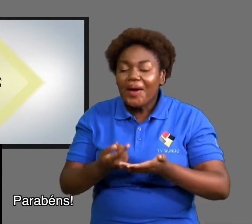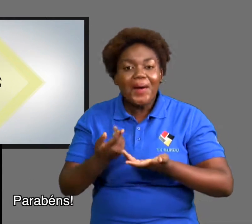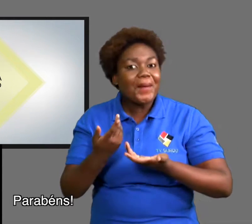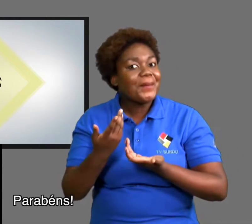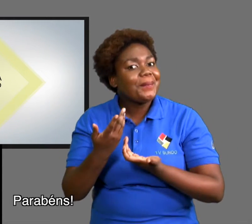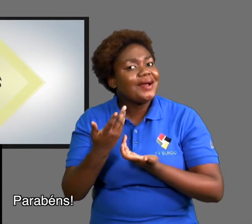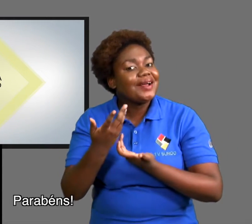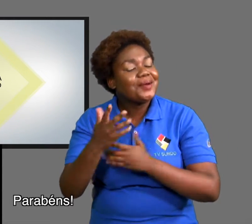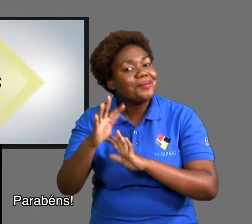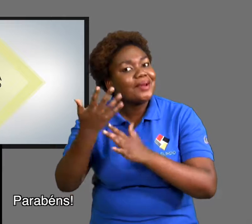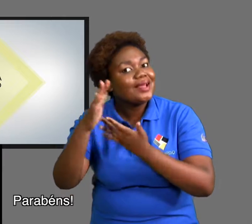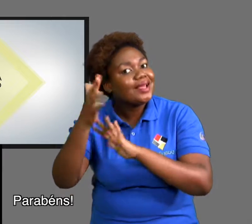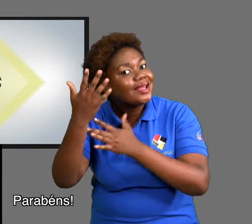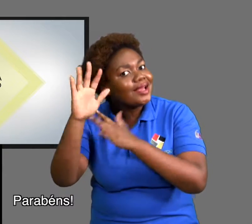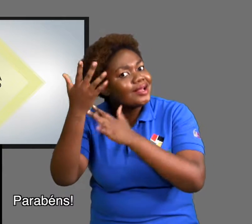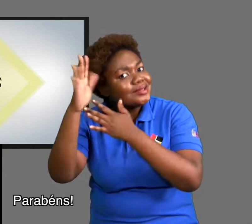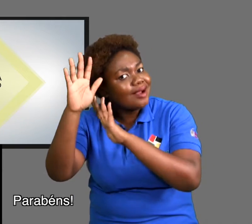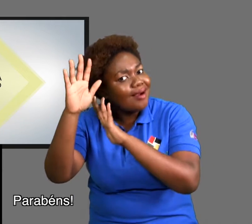Parabéns!